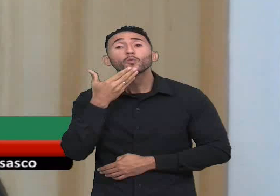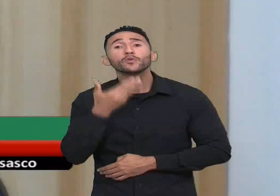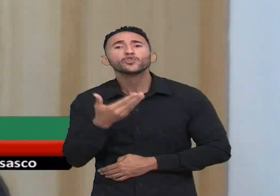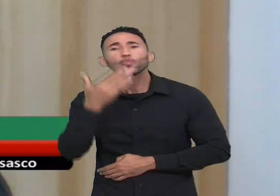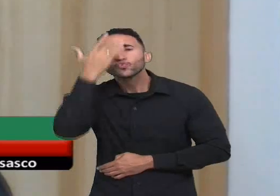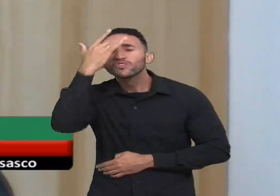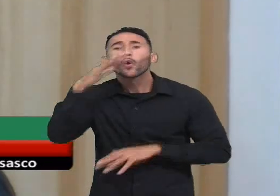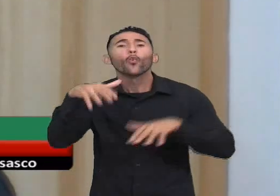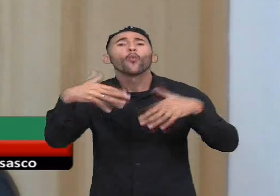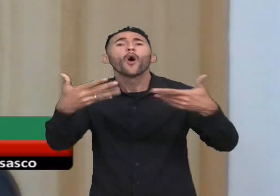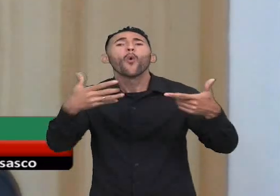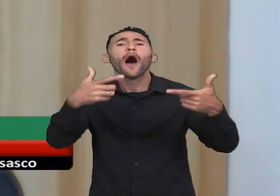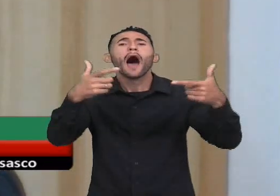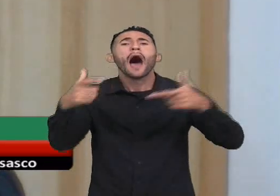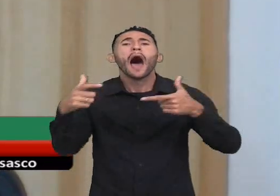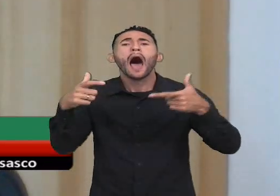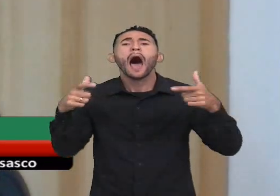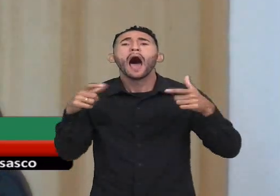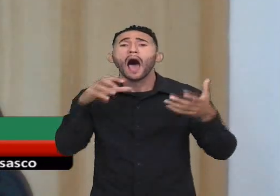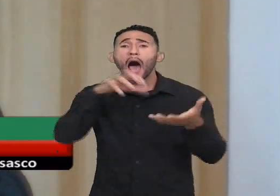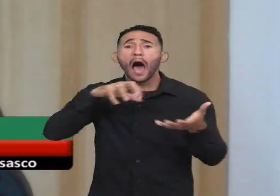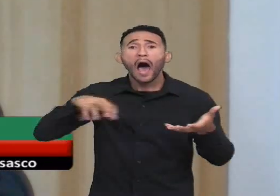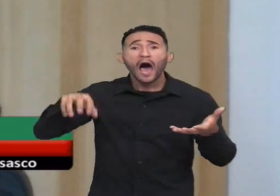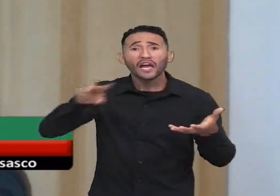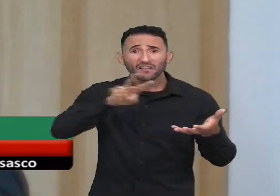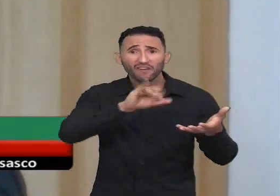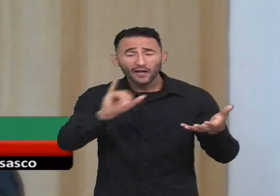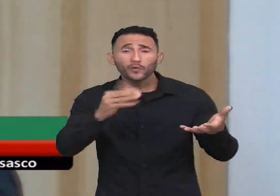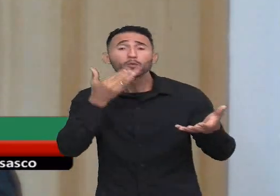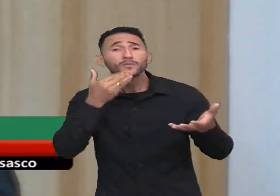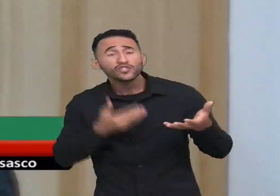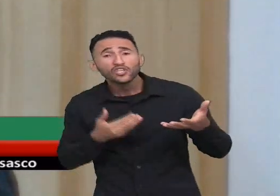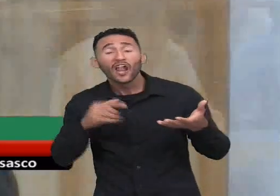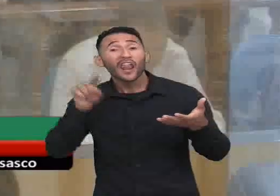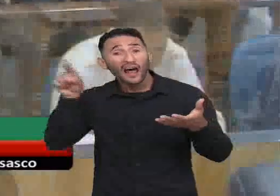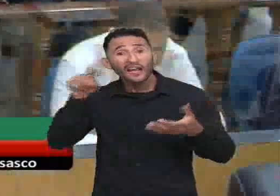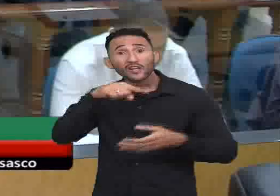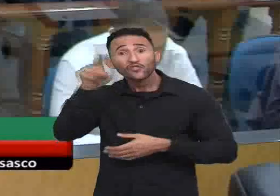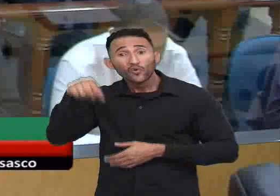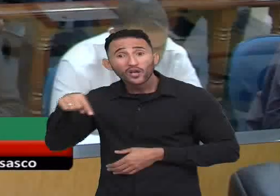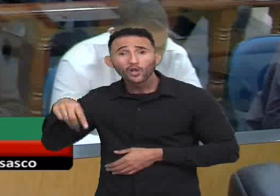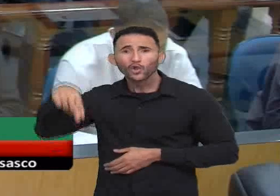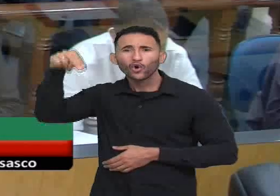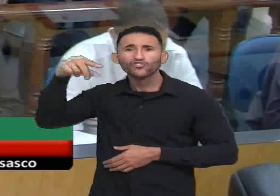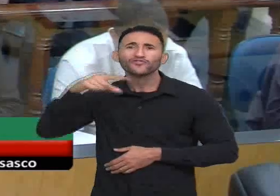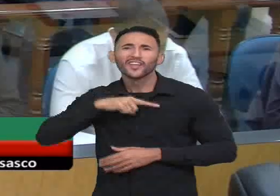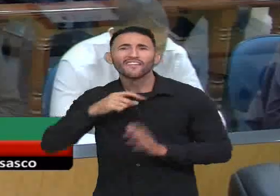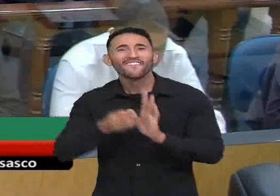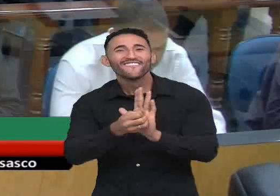você vai, né? Mas você sabe que lá na nossa região, na Zona Norte, a gente tem vários